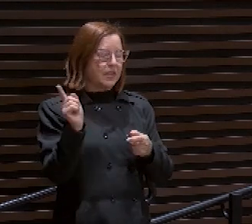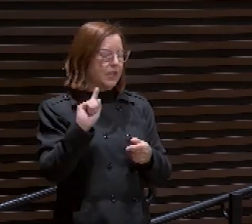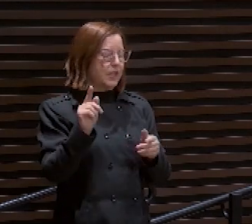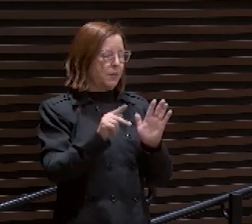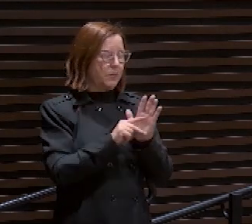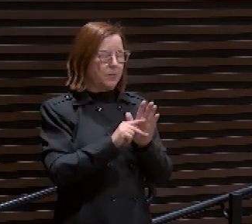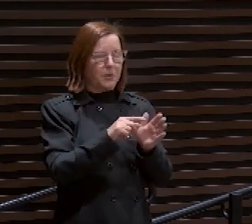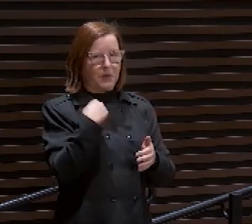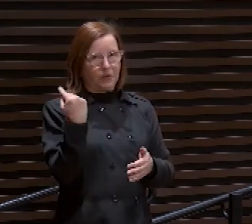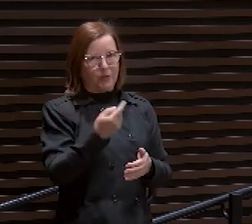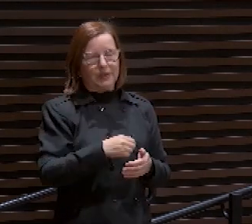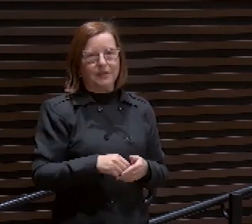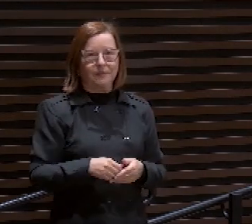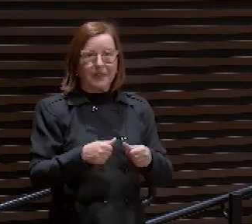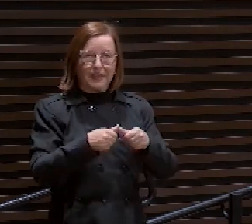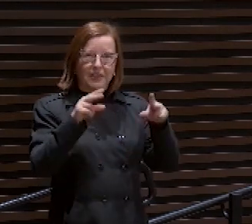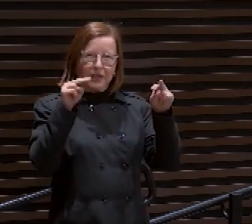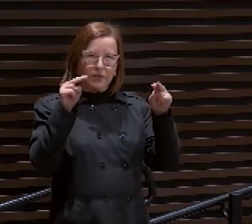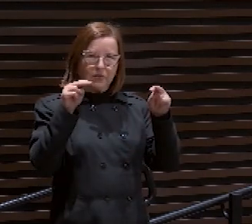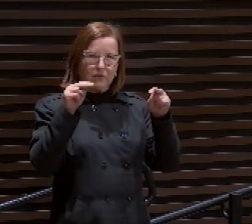Amados, então esse assunto ele é vasto.